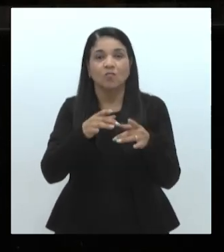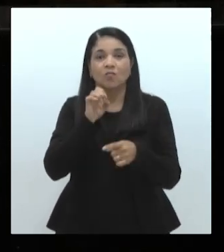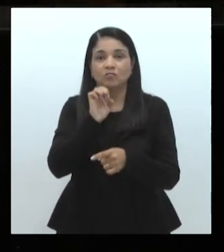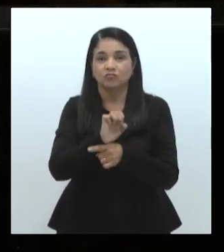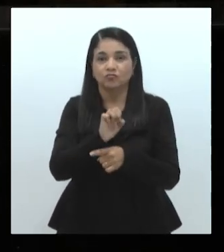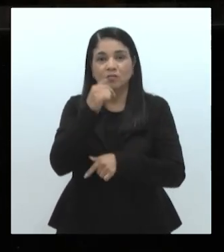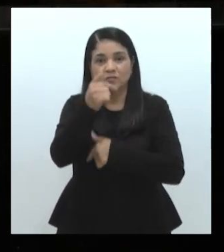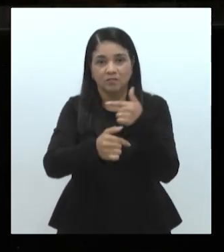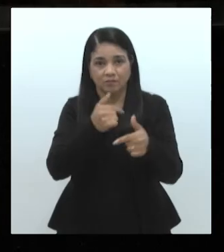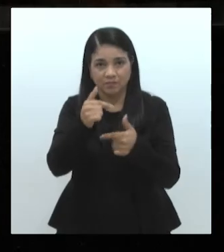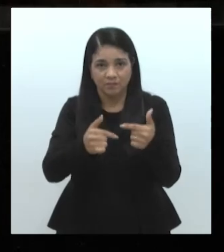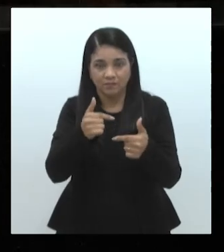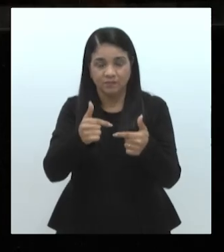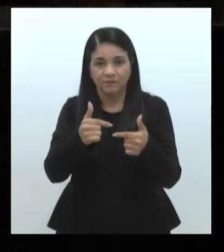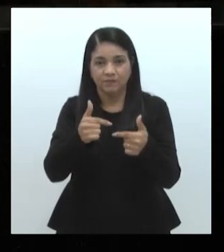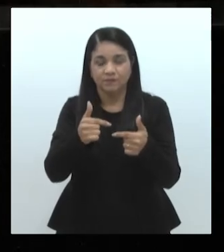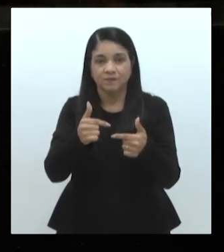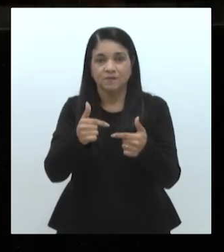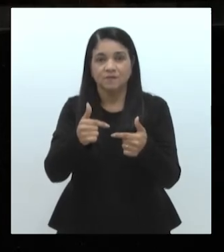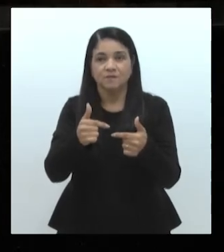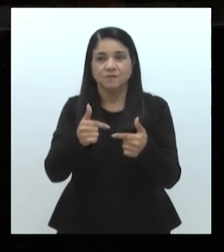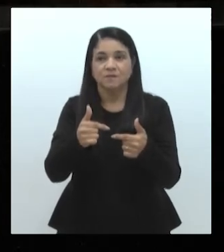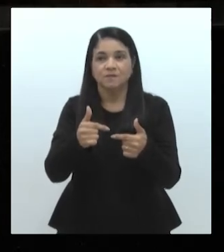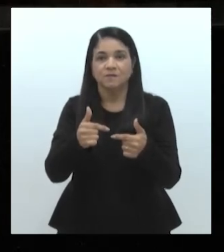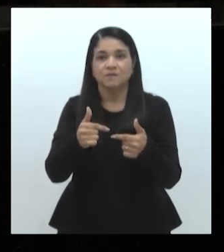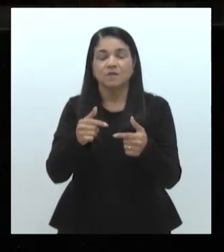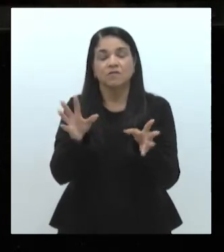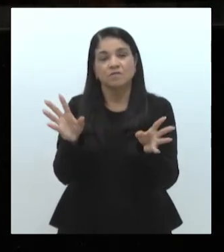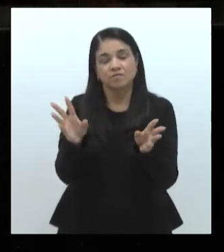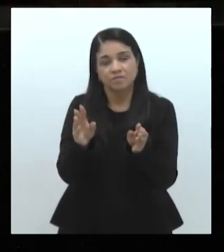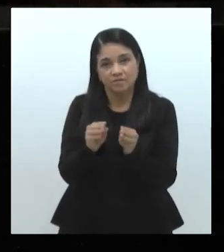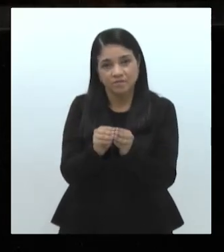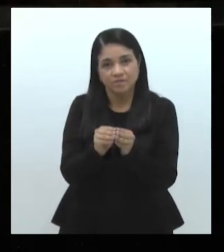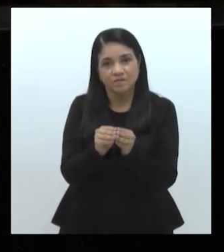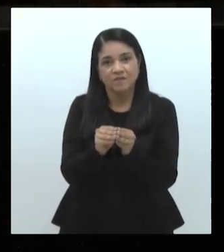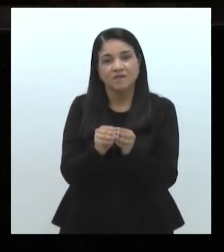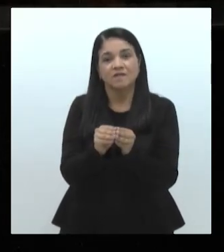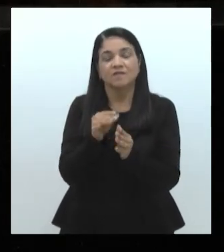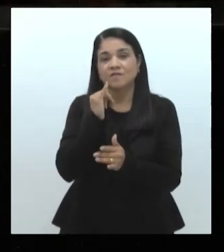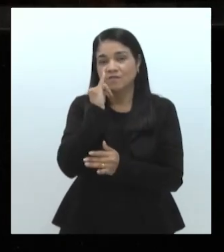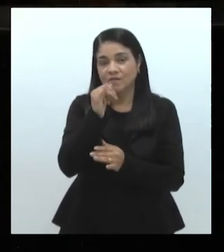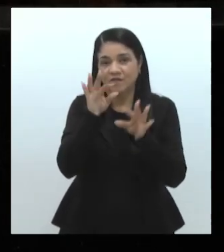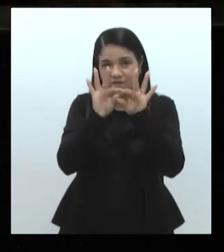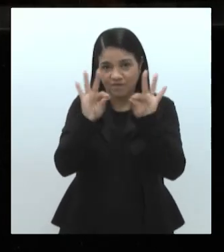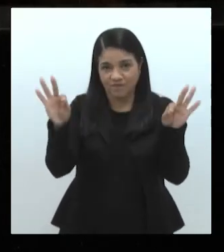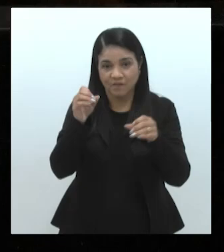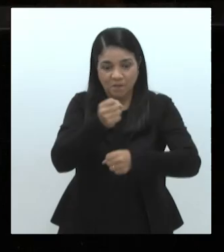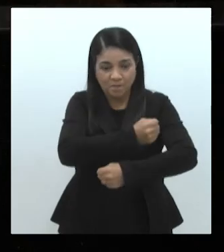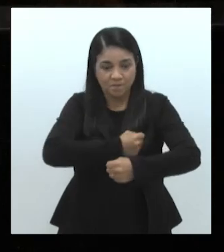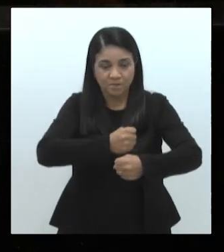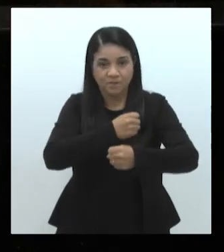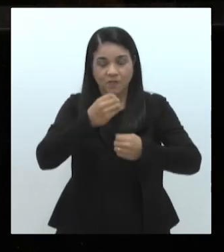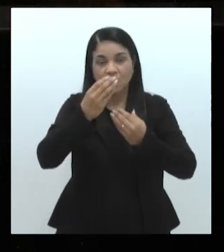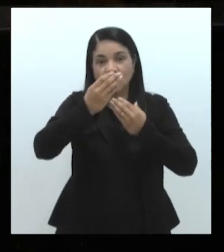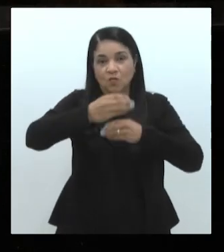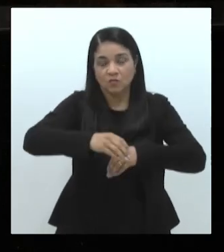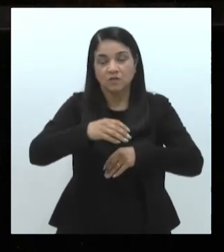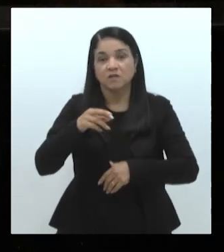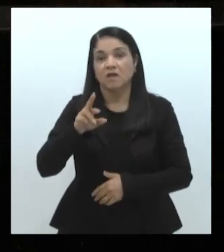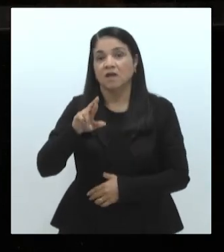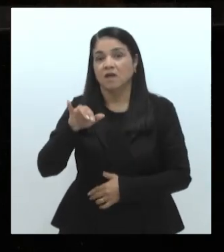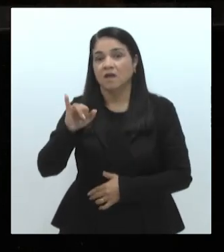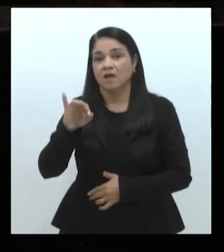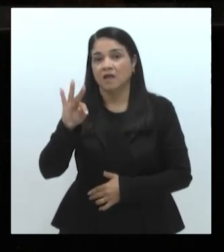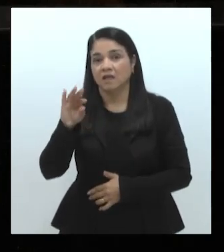do Rio de Janeiro. Eu vou encerrar, presidenta, reproduzindo a fala da merendeira concursada Rita de Paula Oliveira,